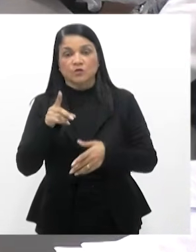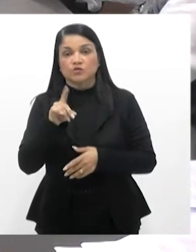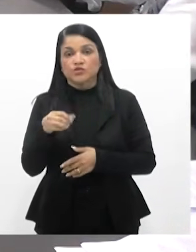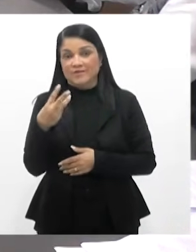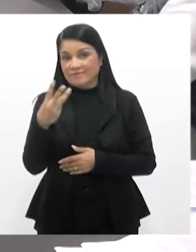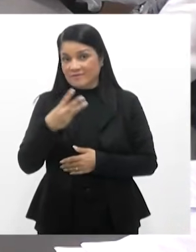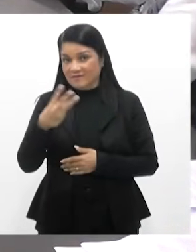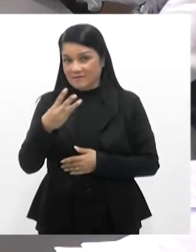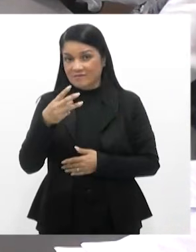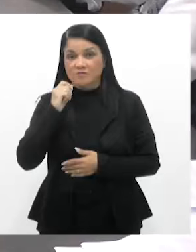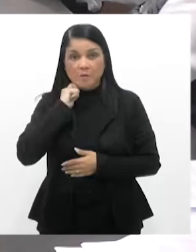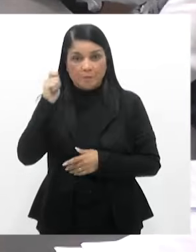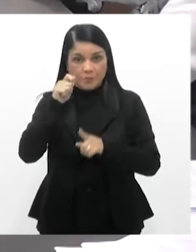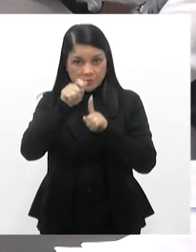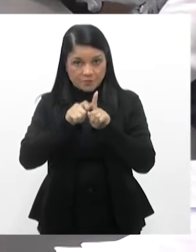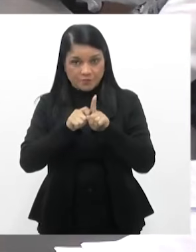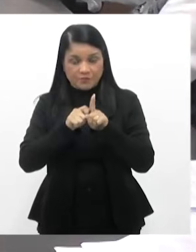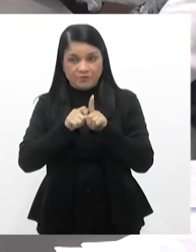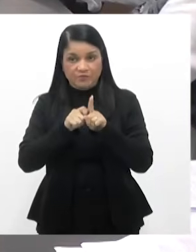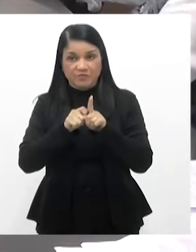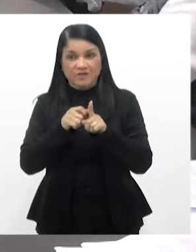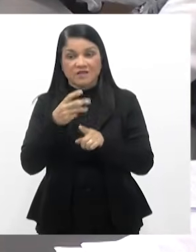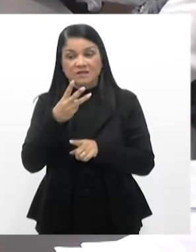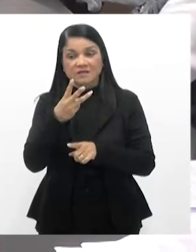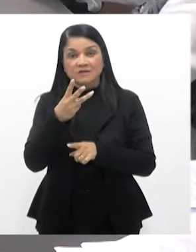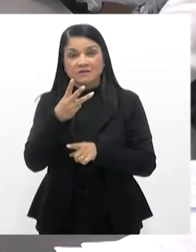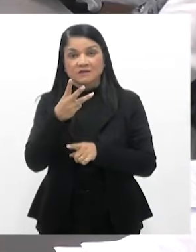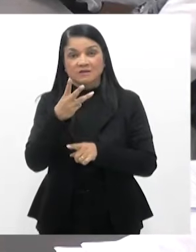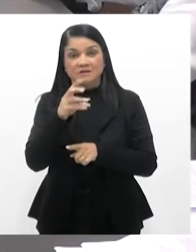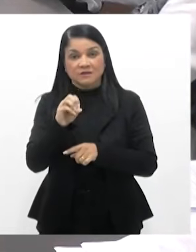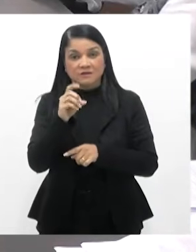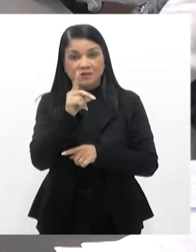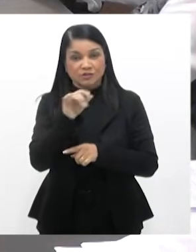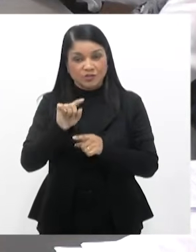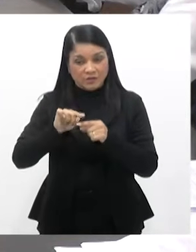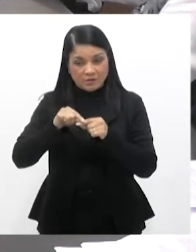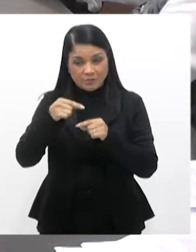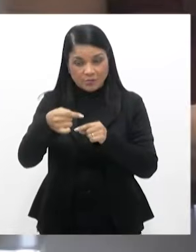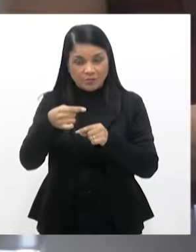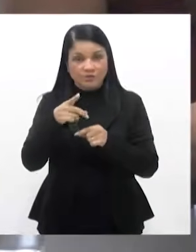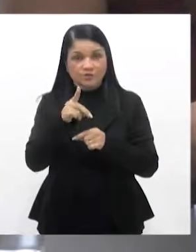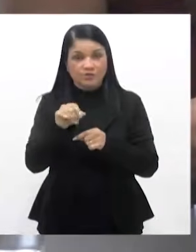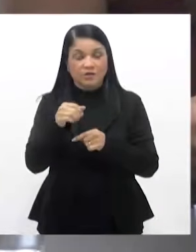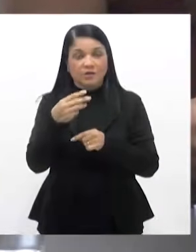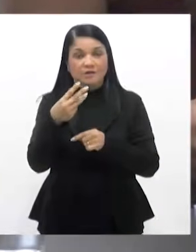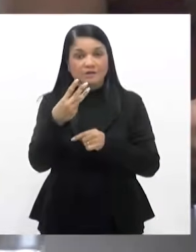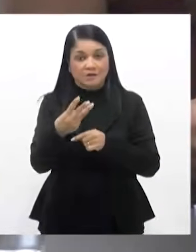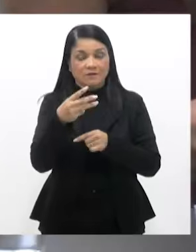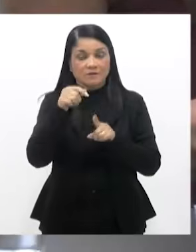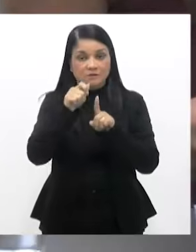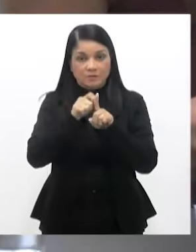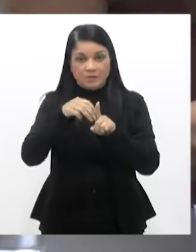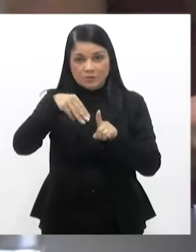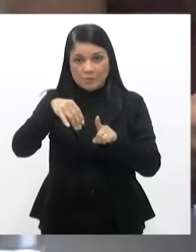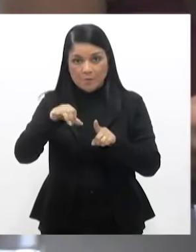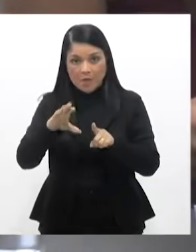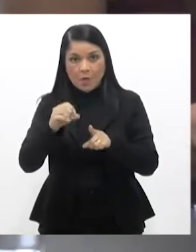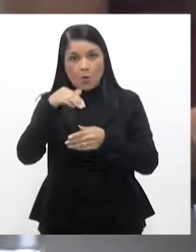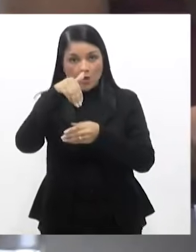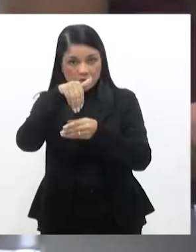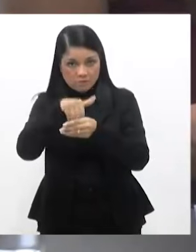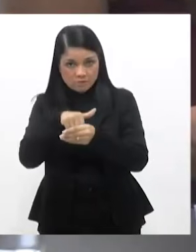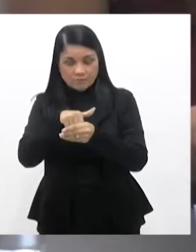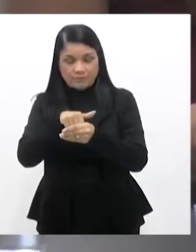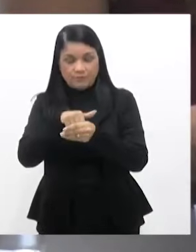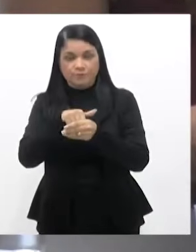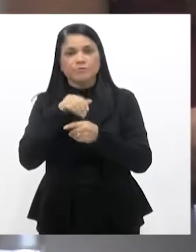abril, Exato. 30 dias depois, 3 de maio, vai ter eleição. Aí